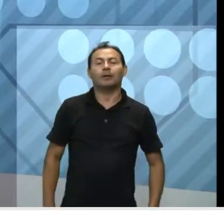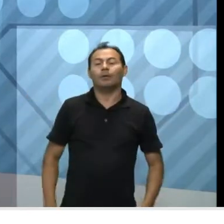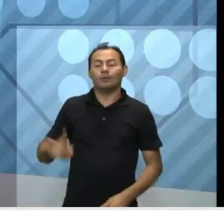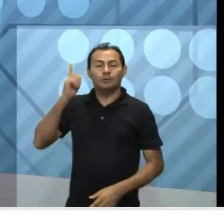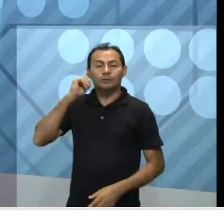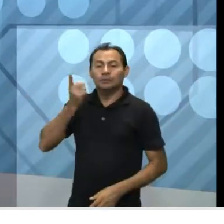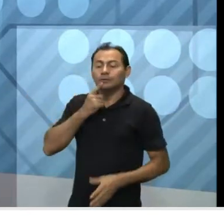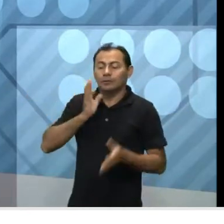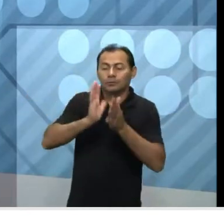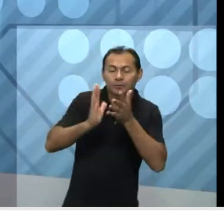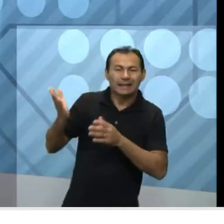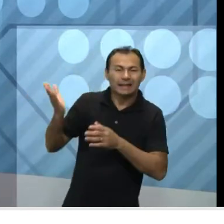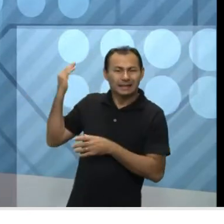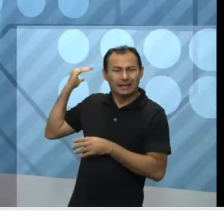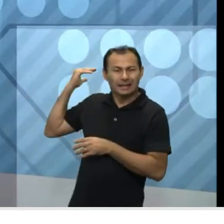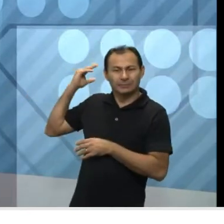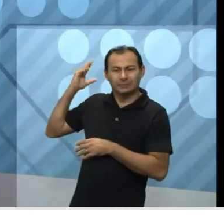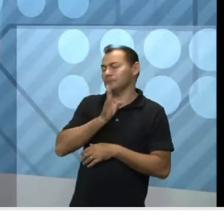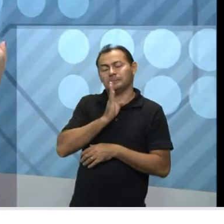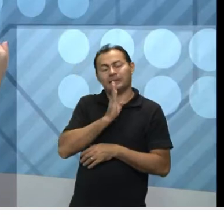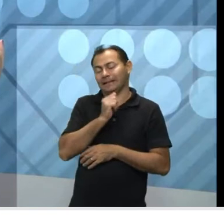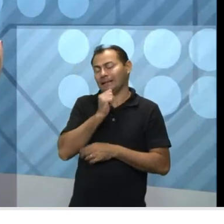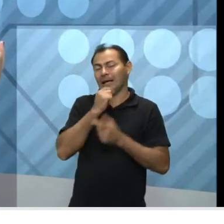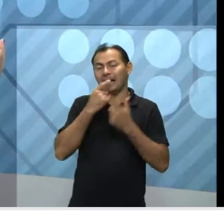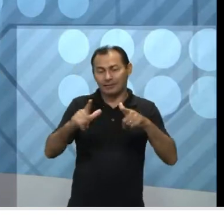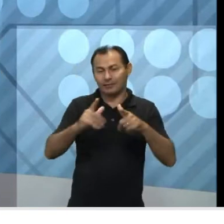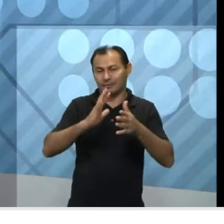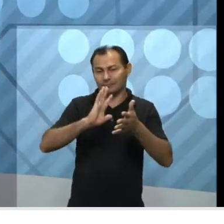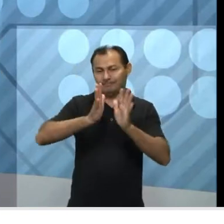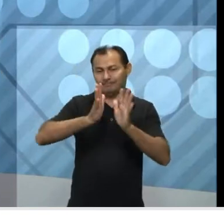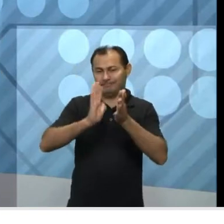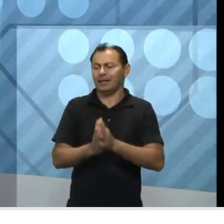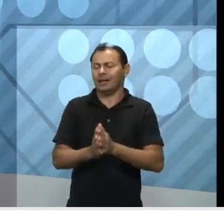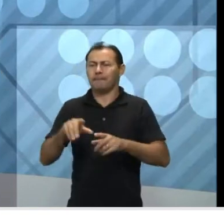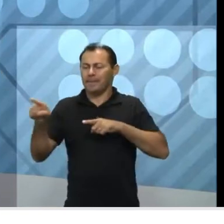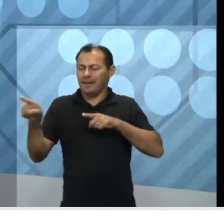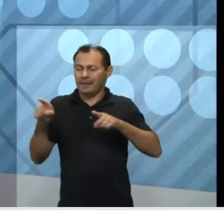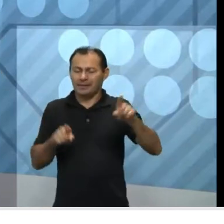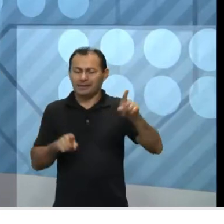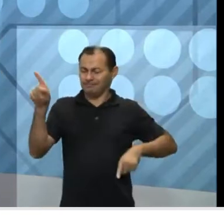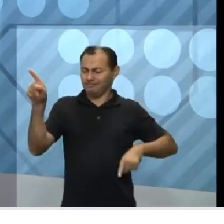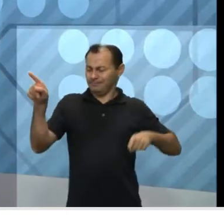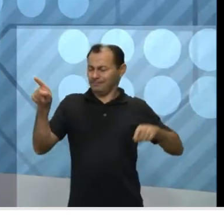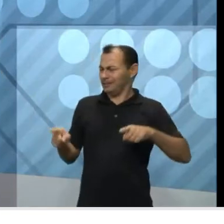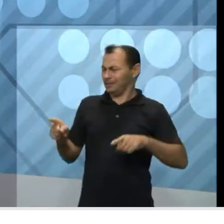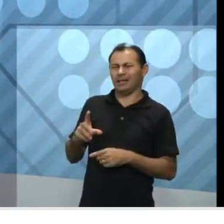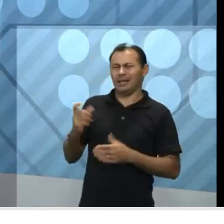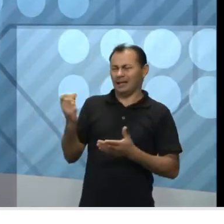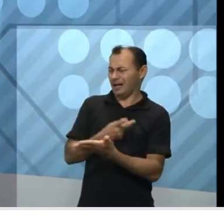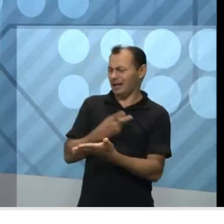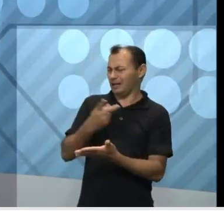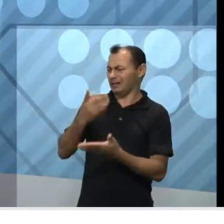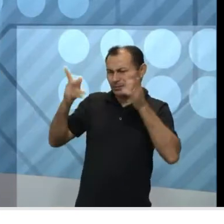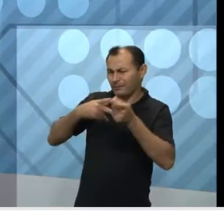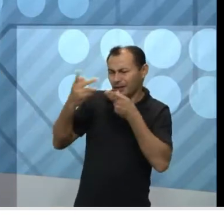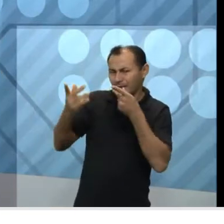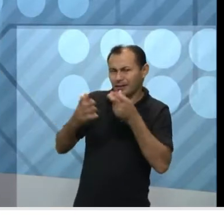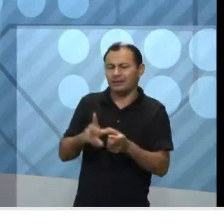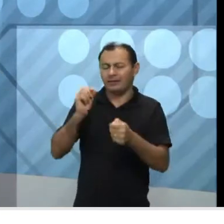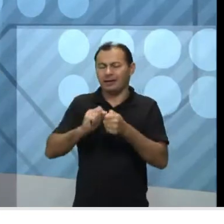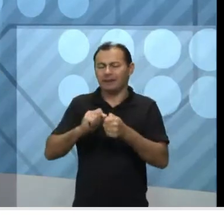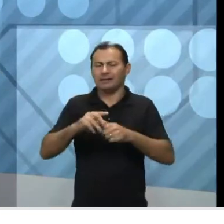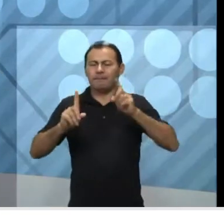como língua, né? É mímica, é gesto, nossa, isso é errado, ele não sabe falar, ele faz mímica. Então houve